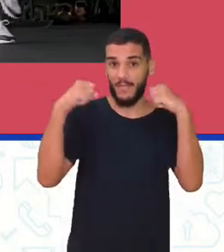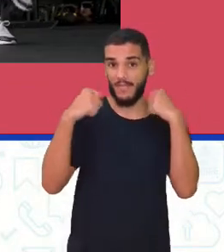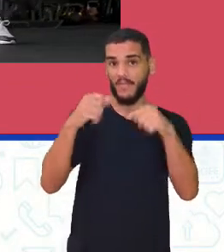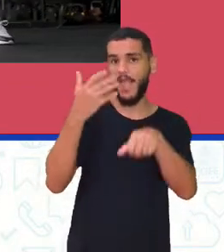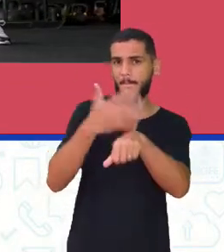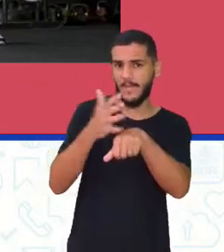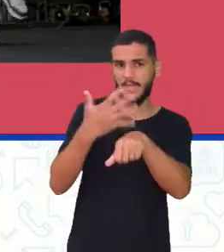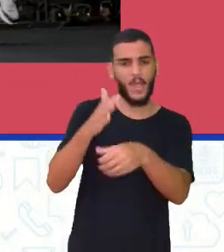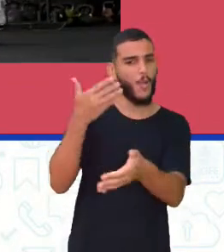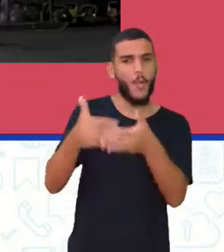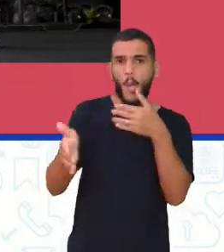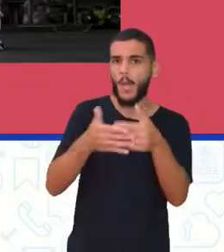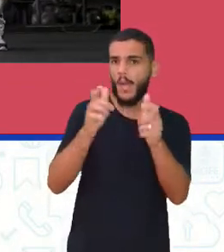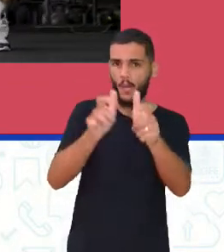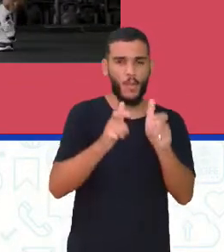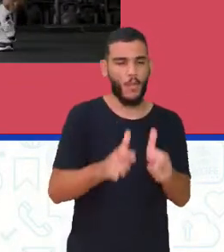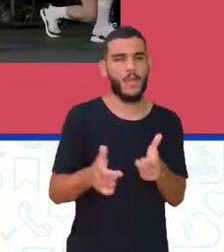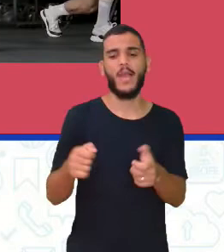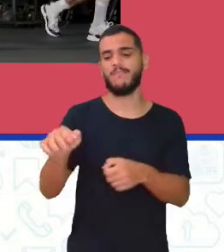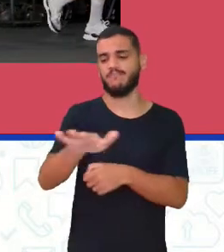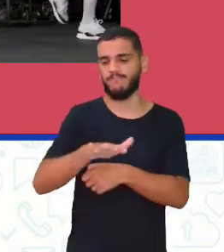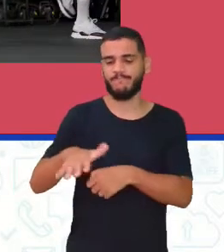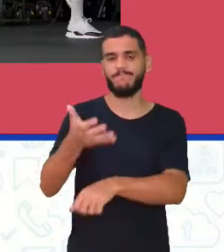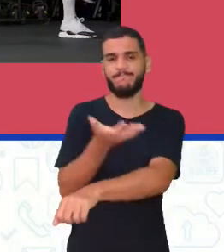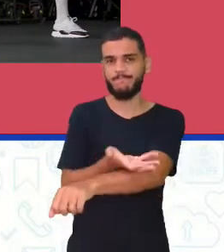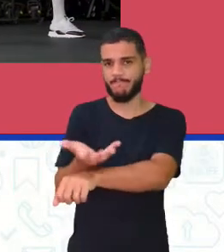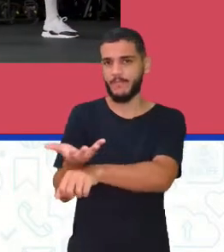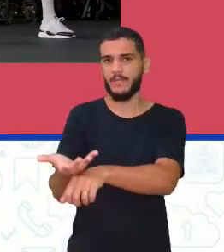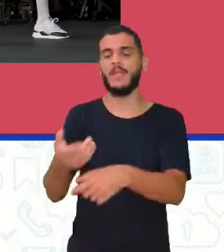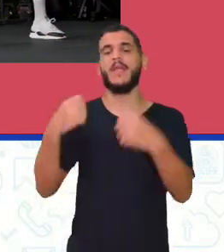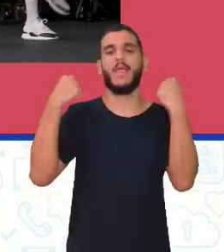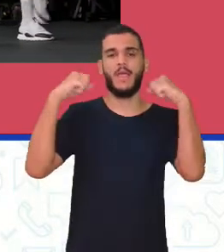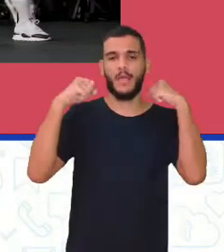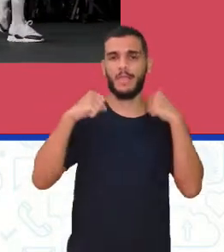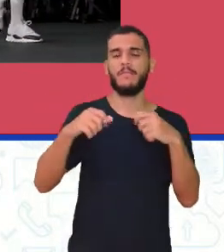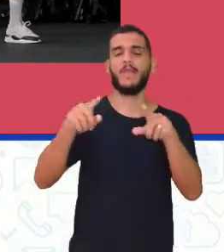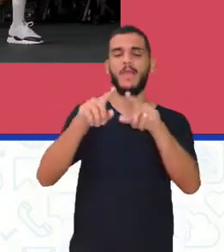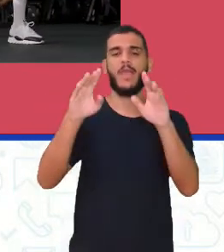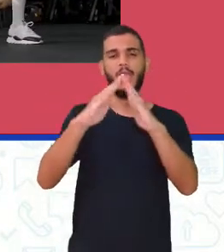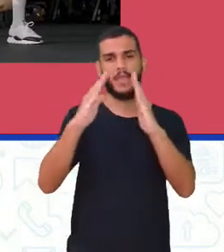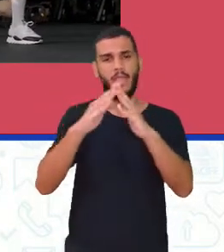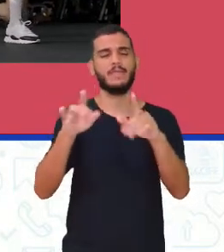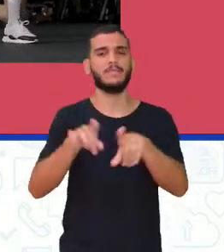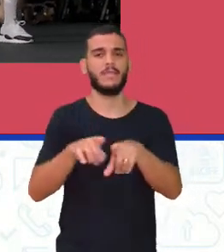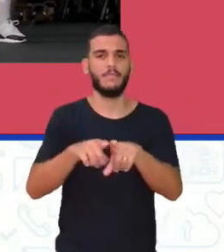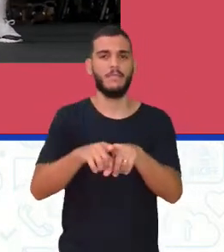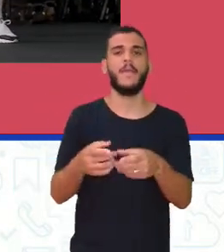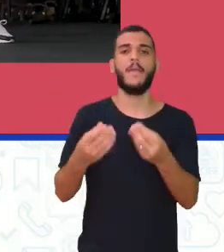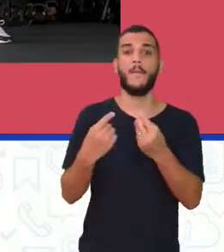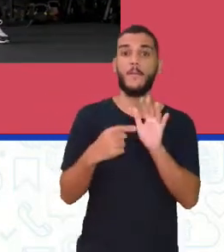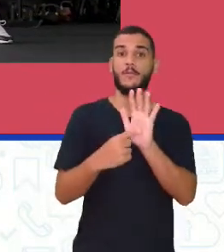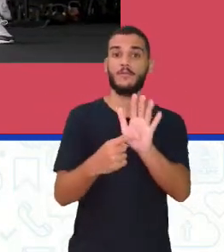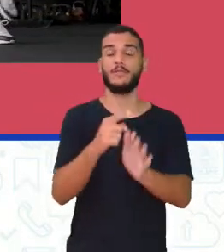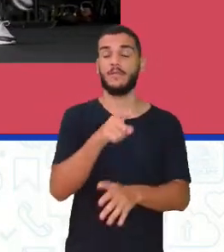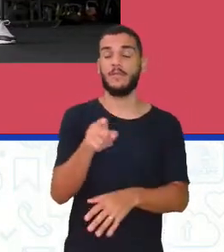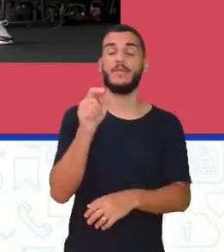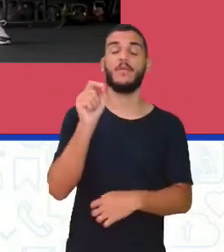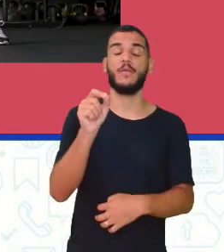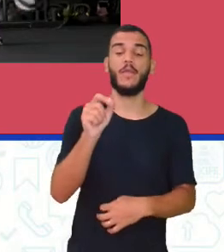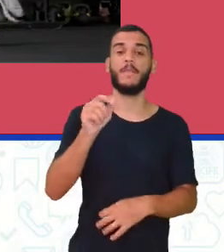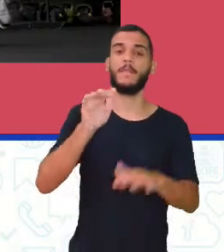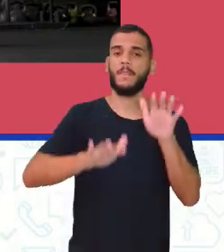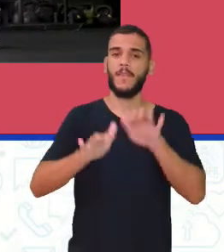Na praça, no jardim, na academia, na sala de casa. Então, trazendo aí a vocês, e muitas vezes